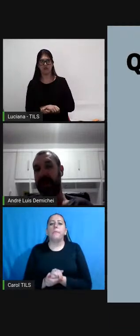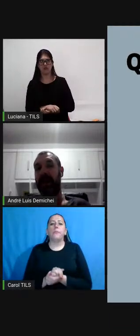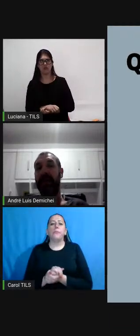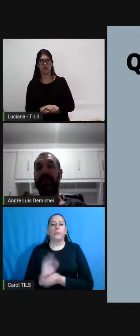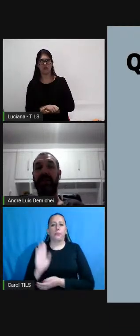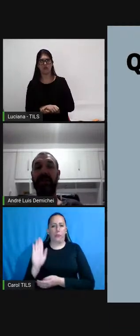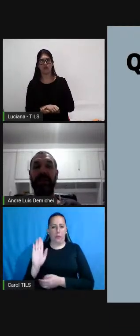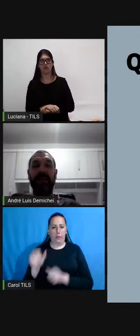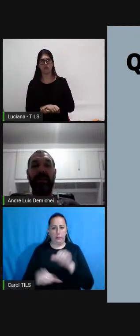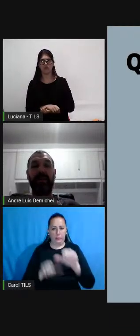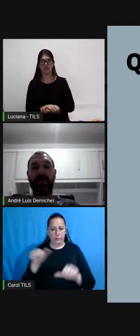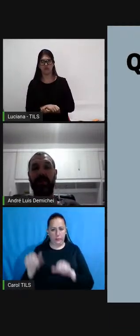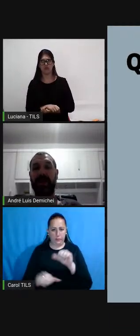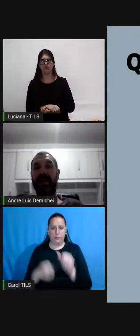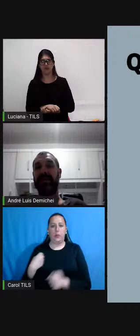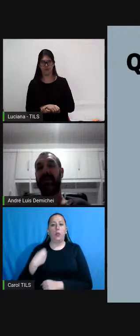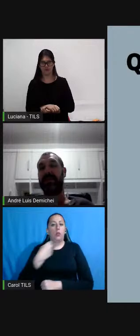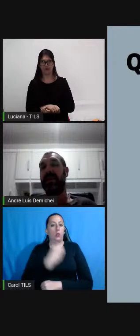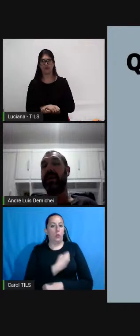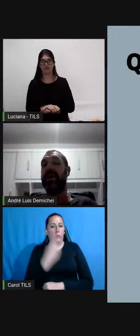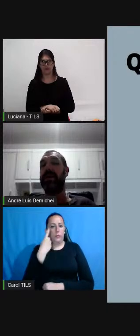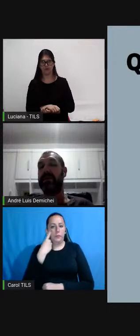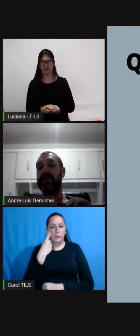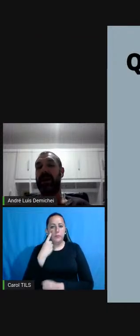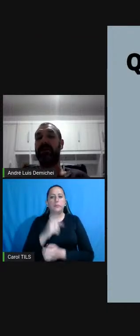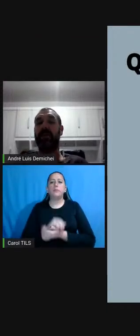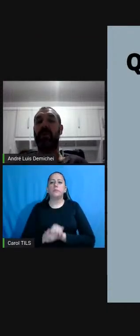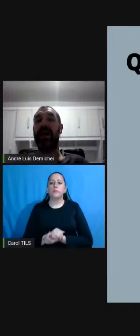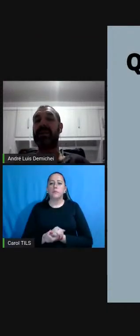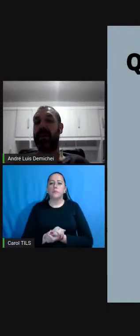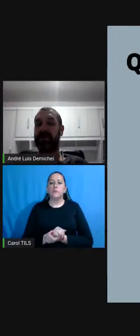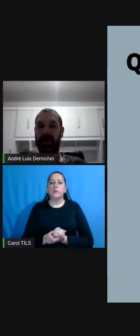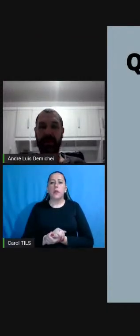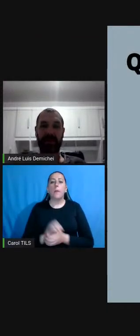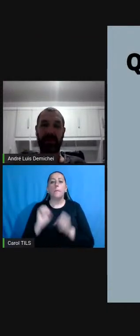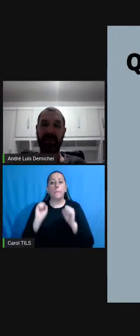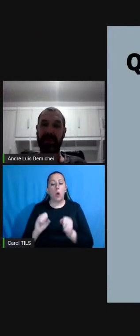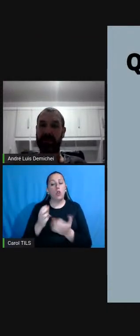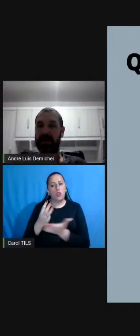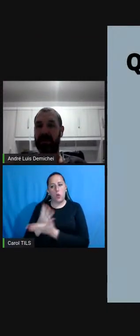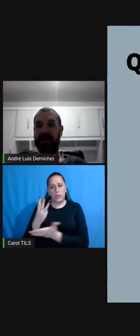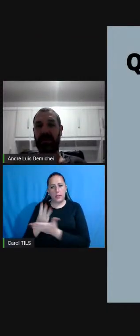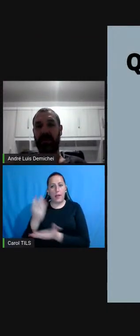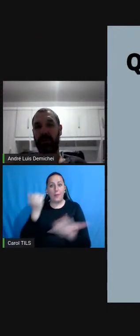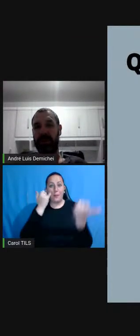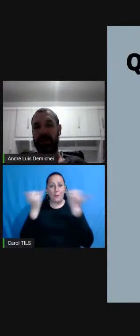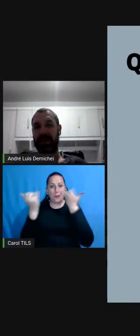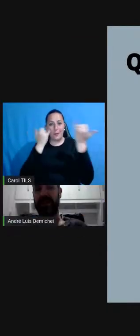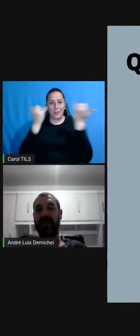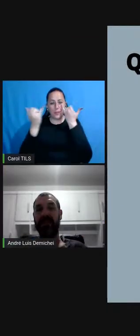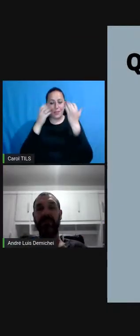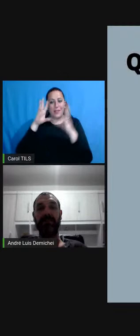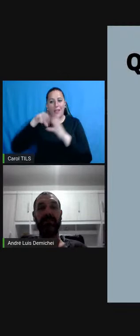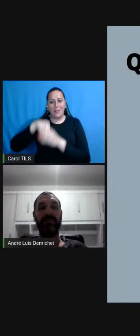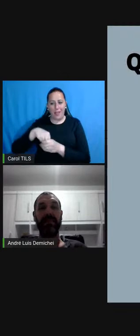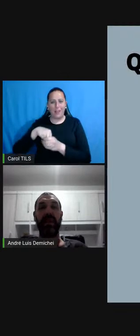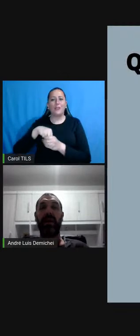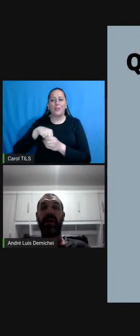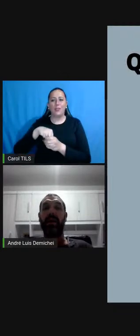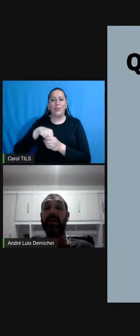51-3483-9106, tá? Então, ele poderá ser usado como ATS para informações, tanto a direção como a coordenação de